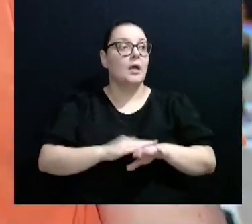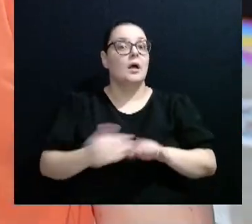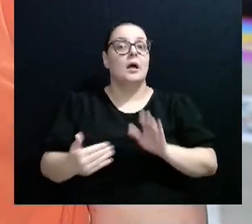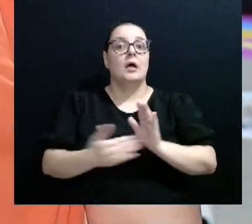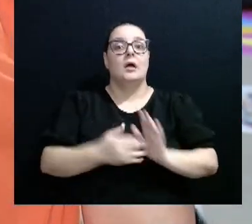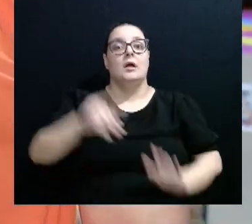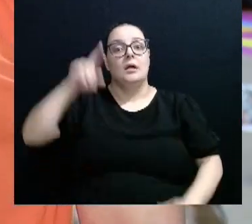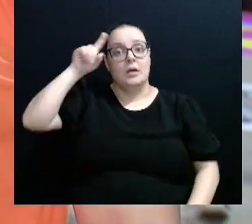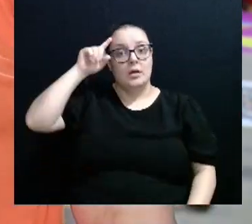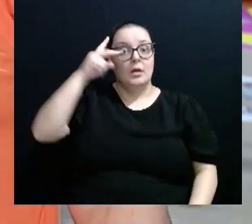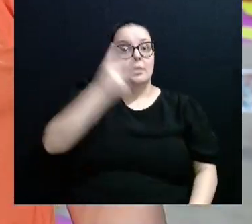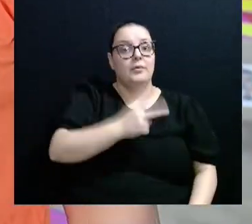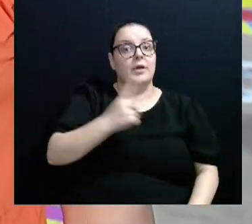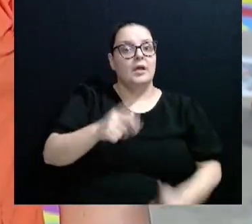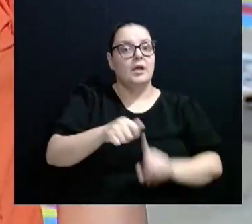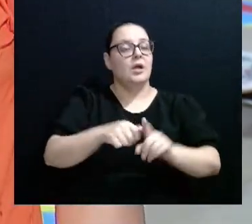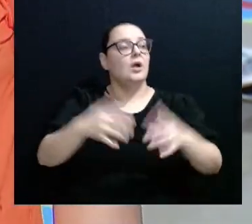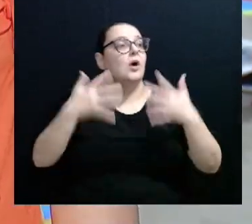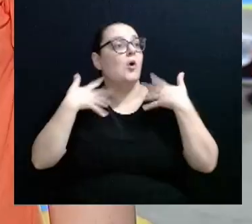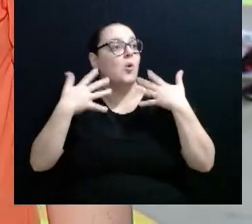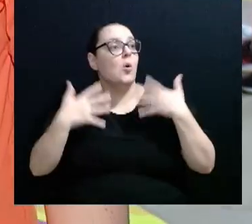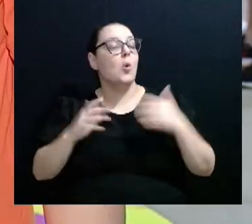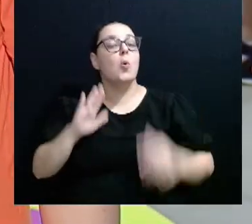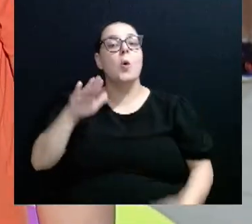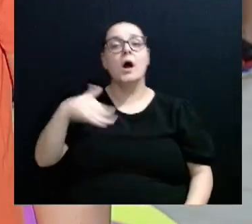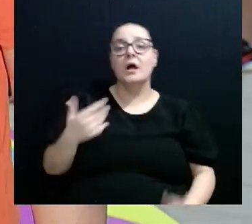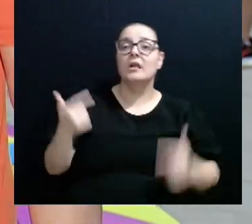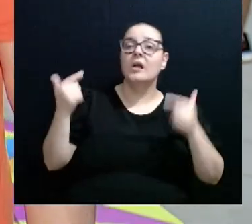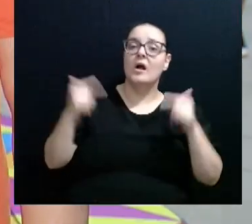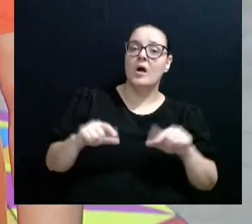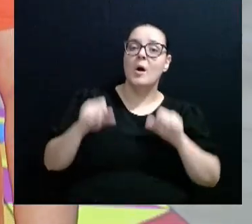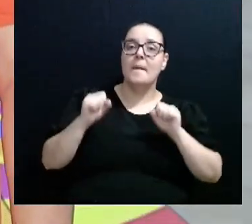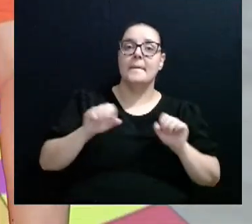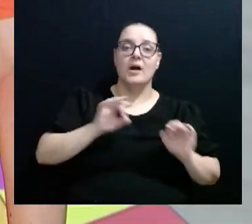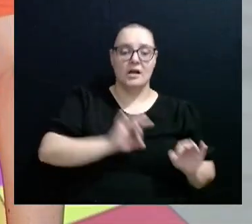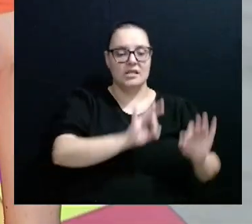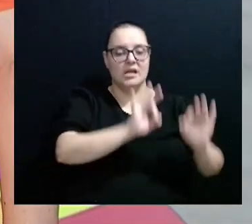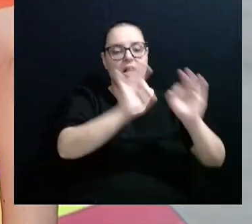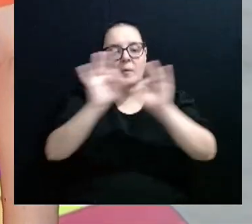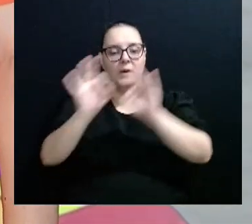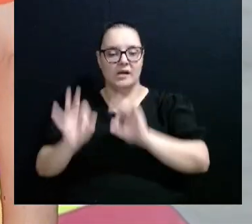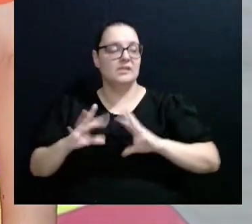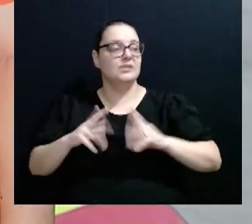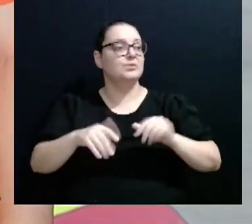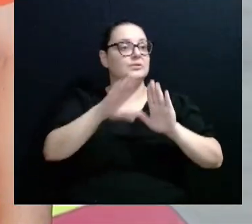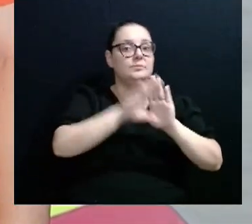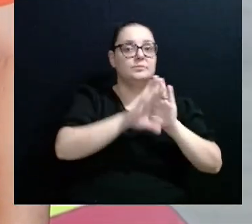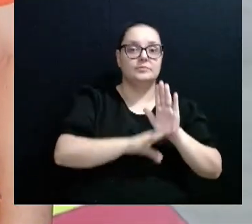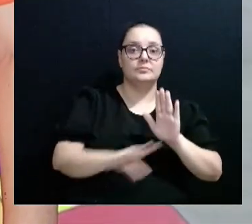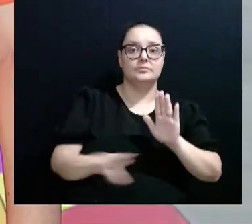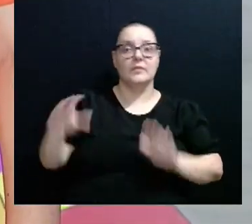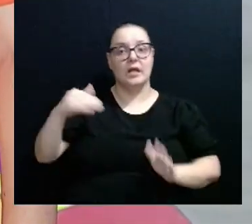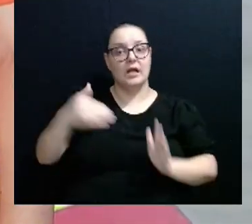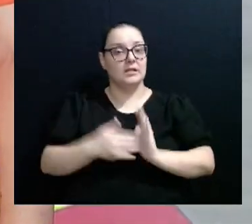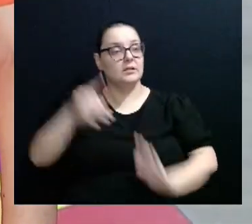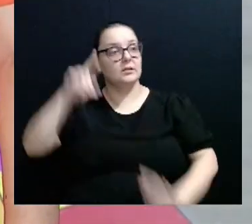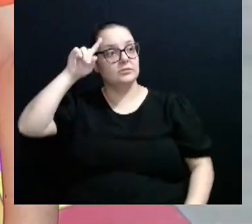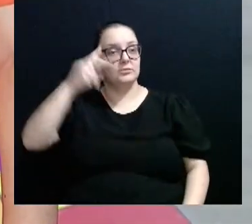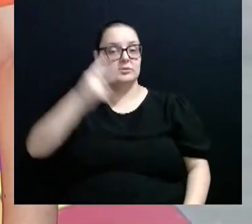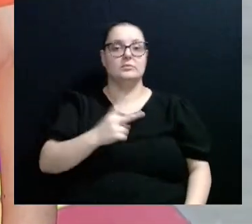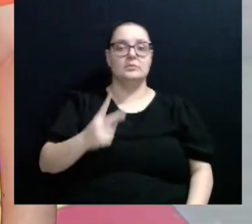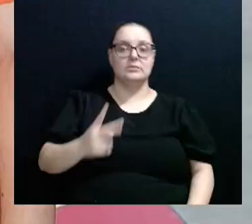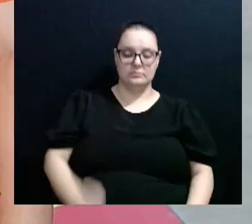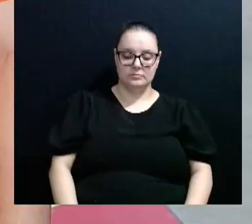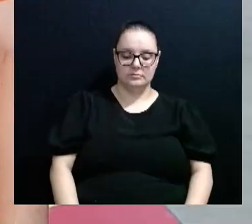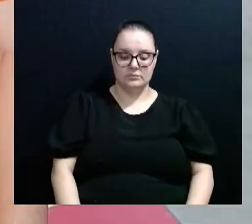fevereiro. Quando e onde as pessoas podem acompanhar toda essa programação até o dia 22? Ou é só